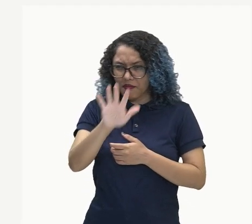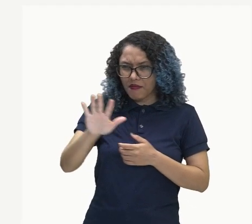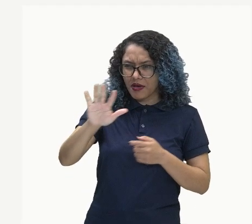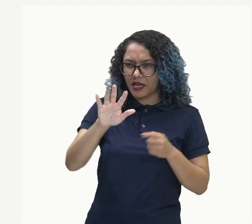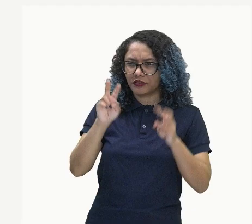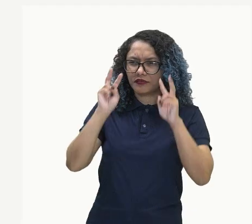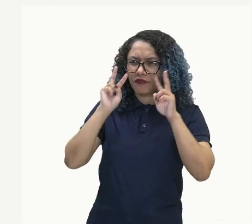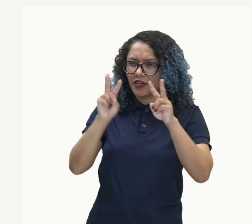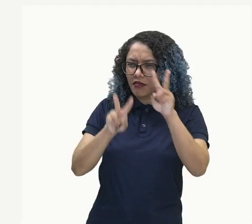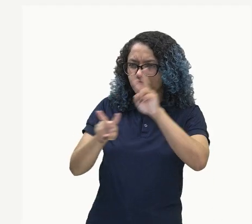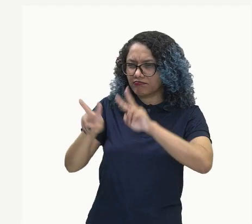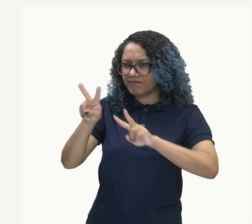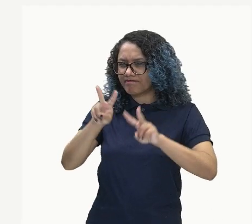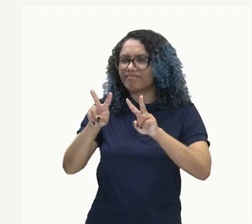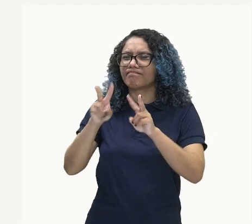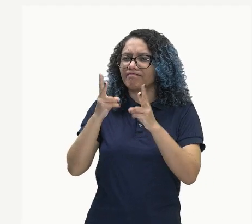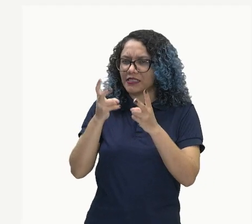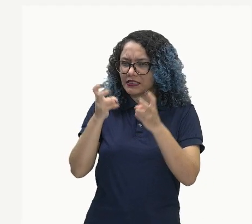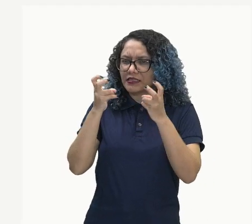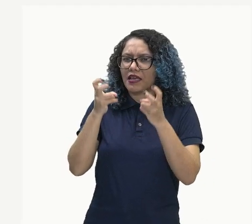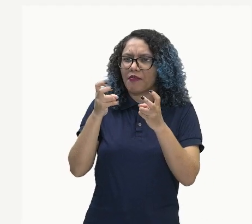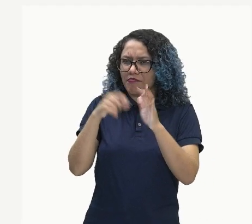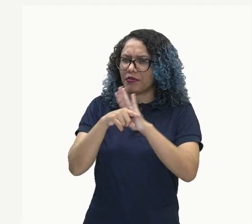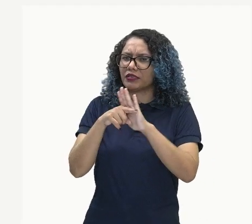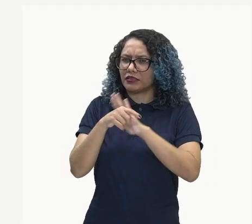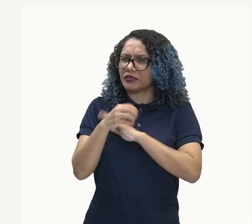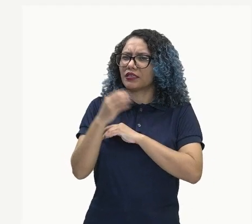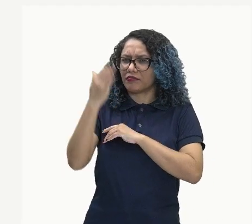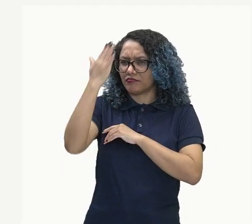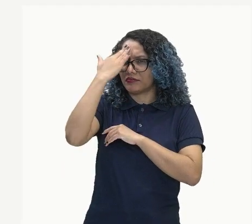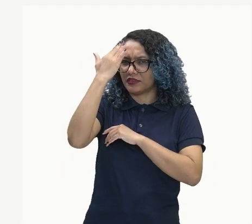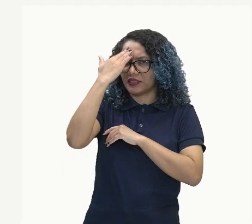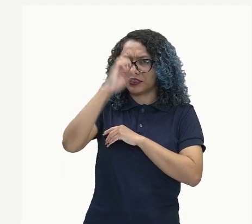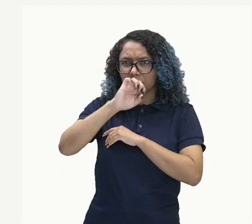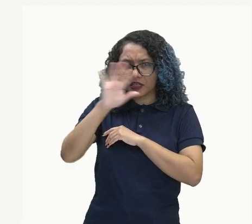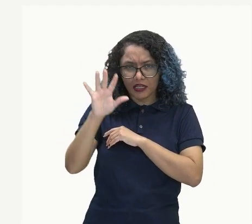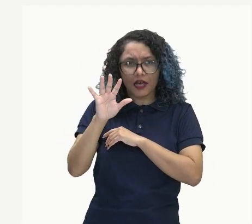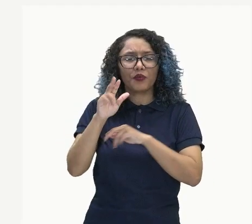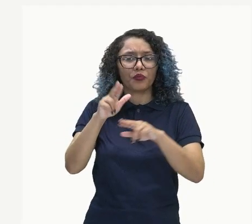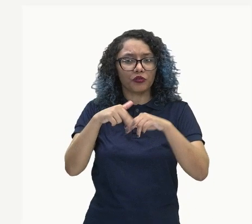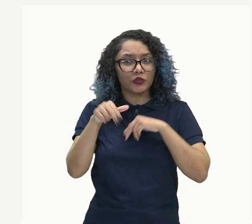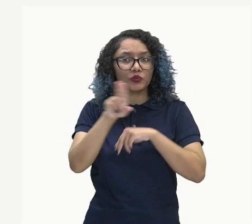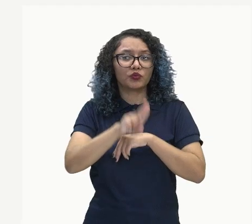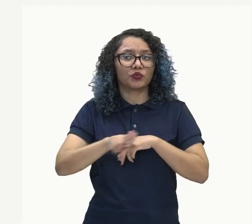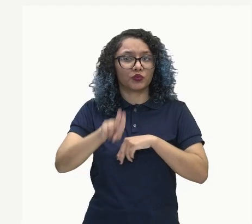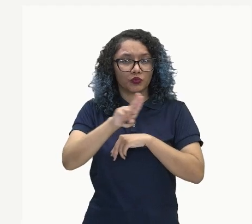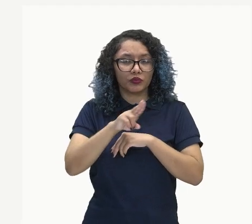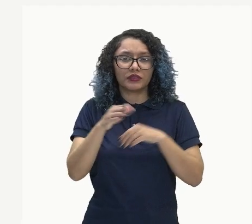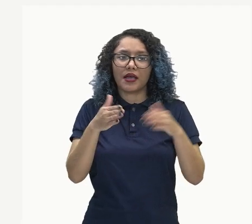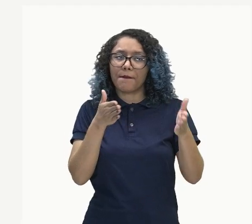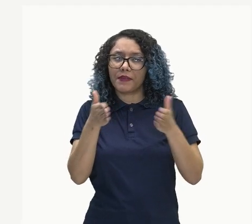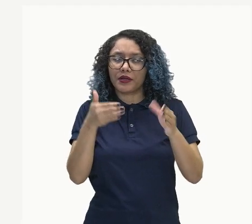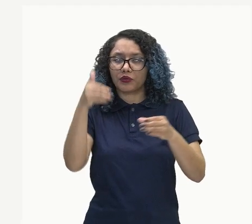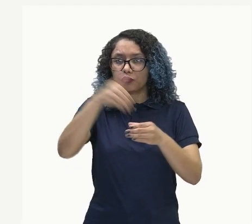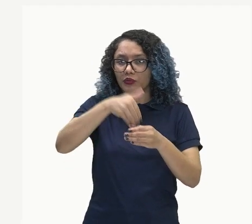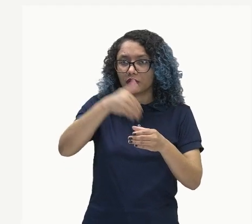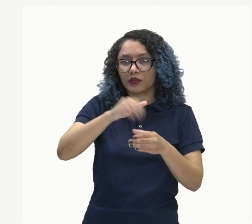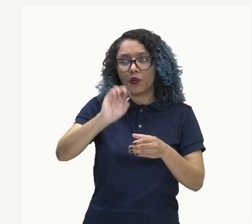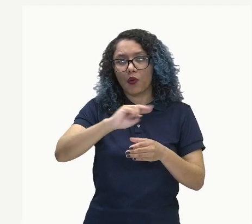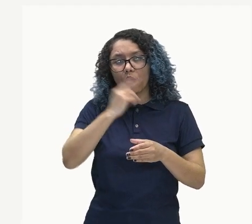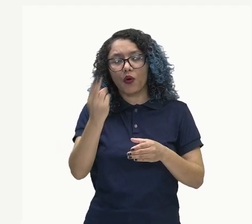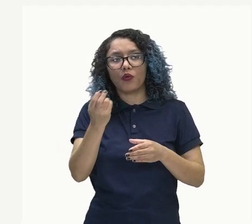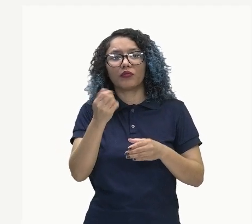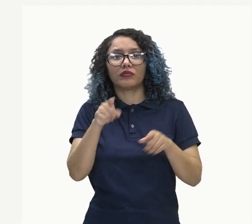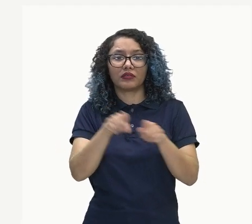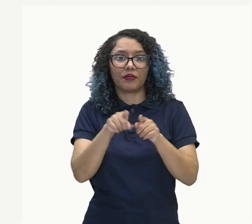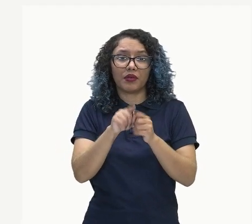mais fácil, então, você perceber, por exemplo, uma pesquisa. Por isso que é utilizado muito em épocas de eleição ou quando você quer fazer a propaganda